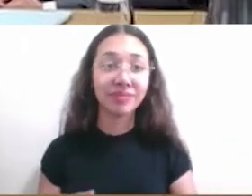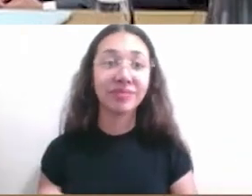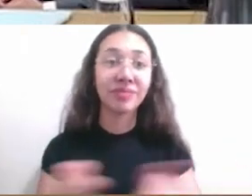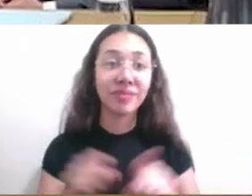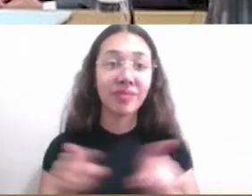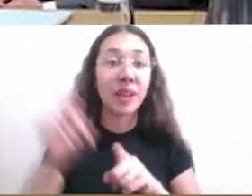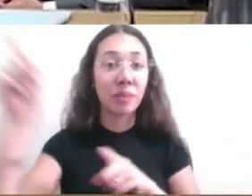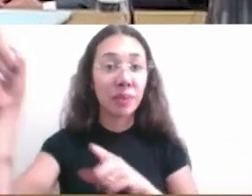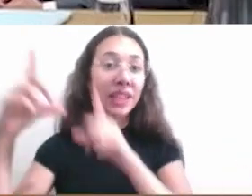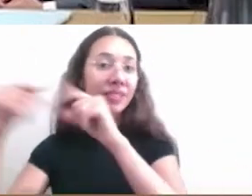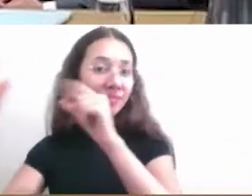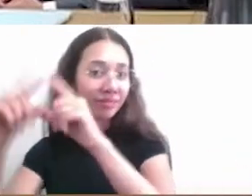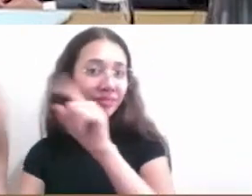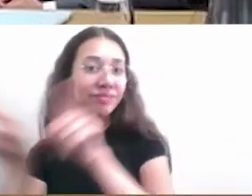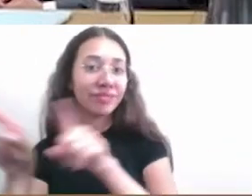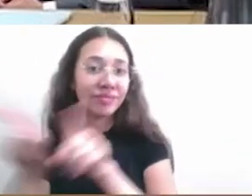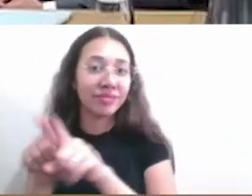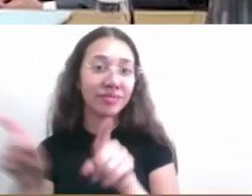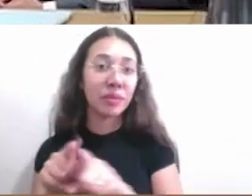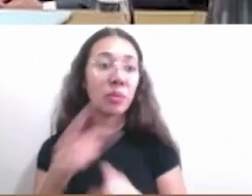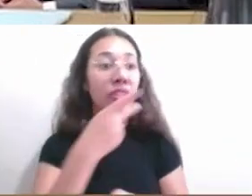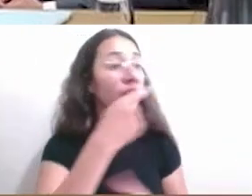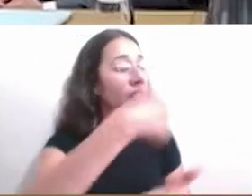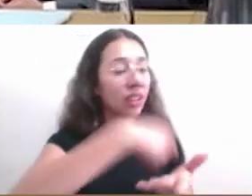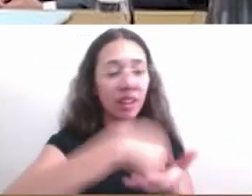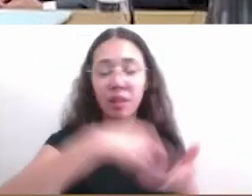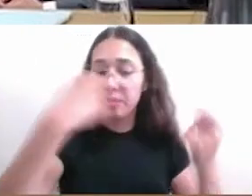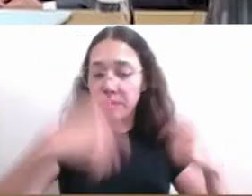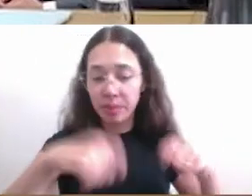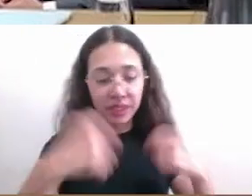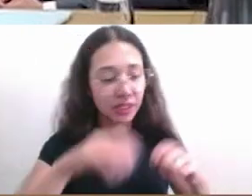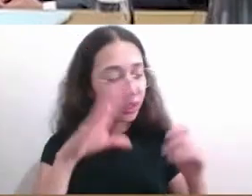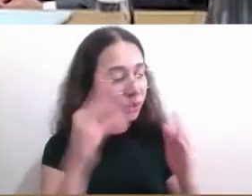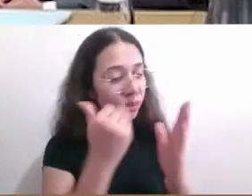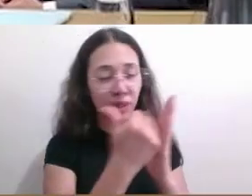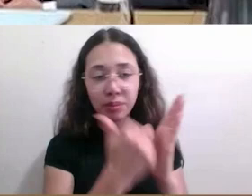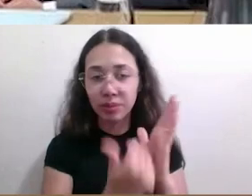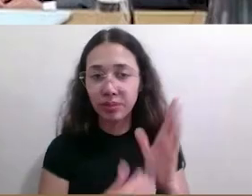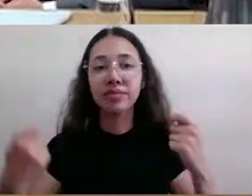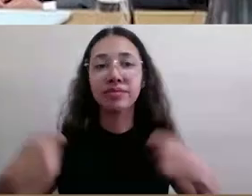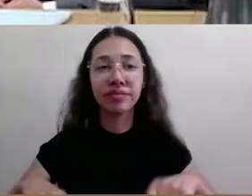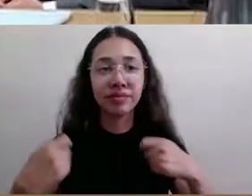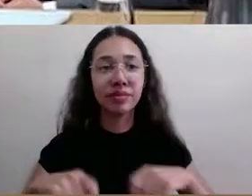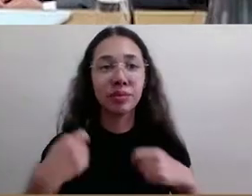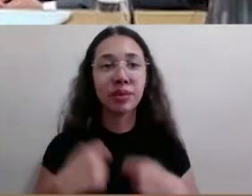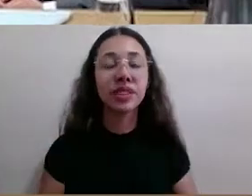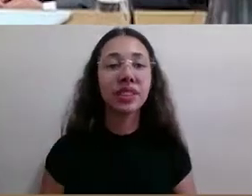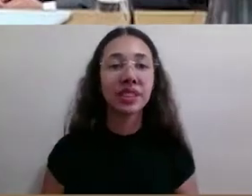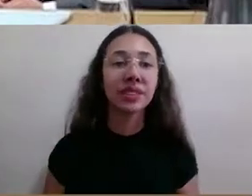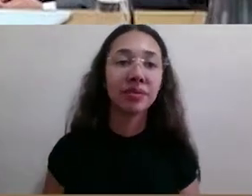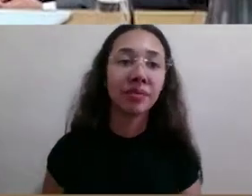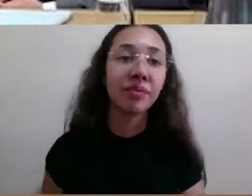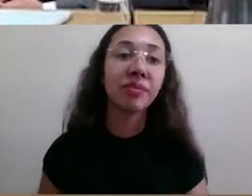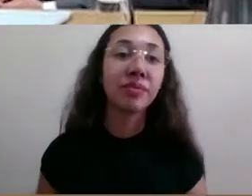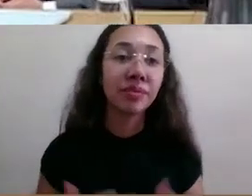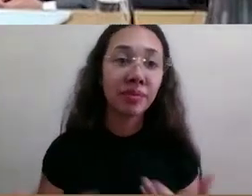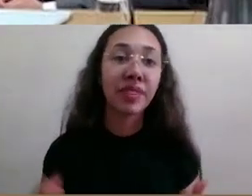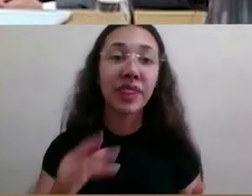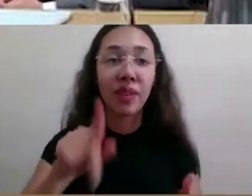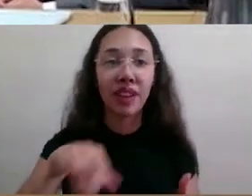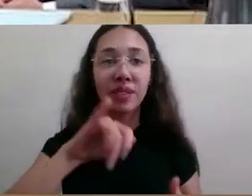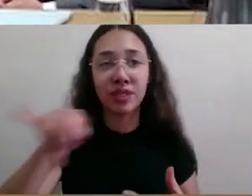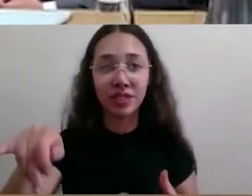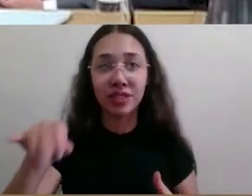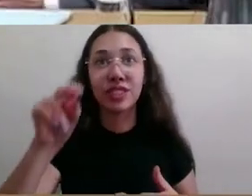mas tem que ter, todas as subseções tem que ter. Nós não tínhamos. Então, foi colocado nesses GEVAs. O